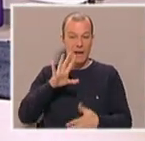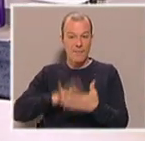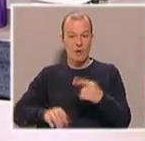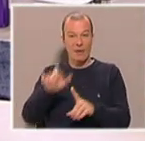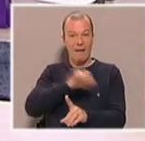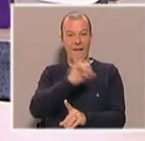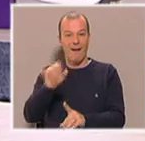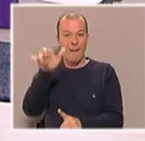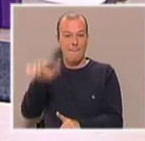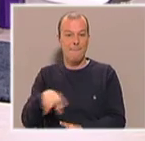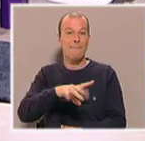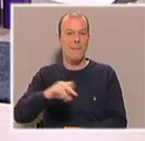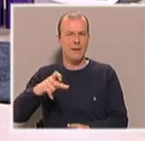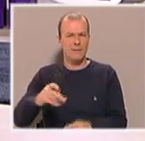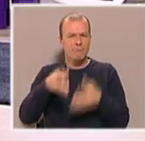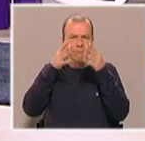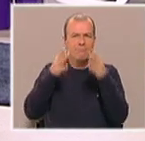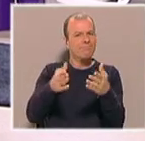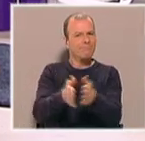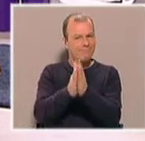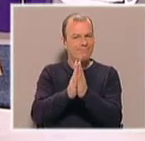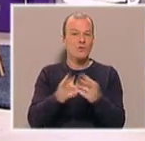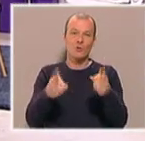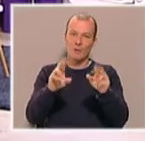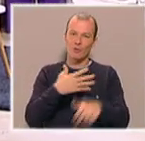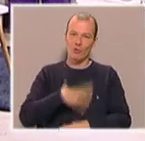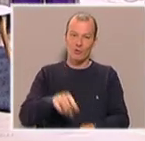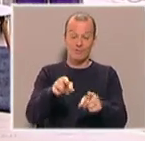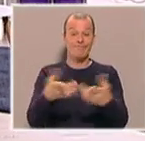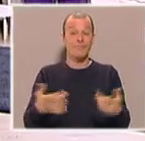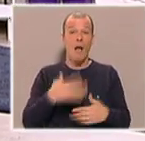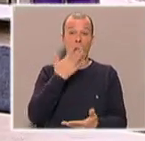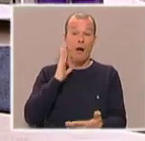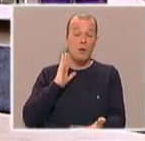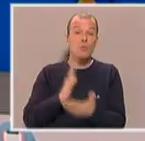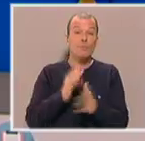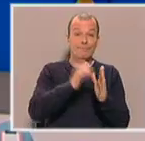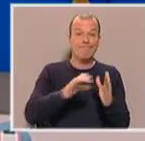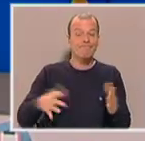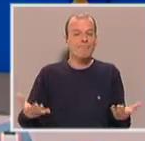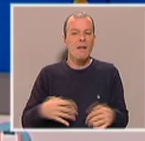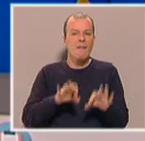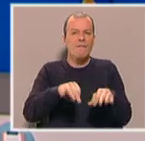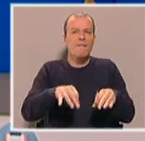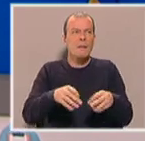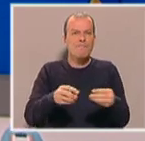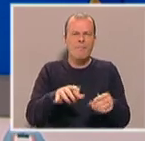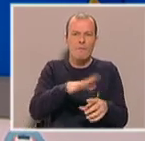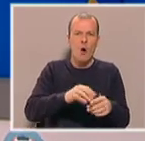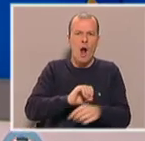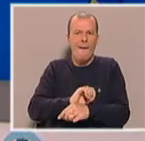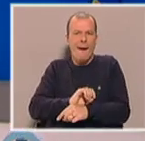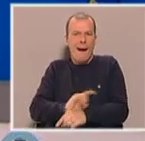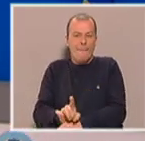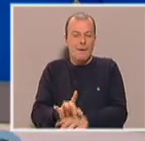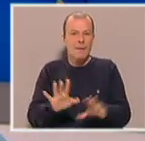Marta Teixeira. Fiquem atentos, esperemos que gostem. Bom, na última aula de Ciências acabou assim de uma forma mais bruta, mais